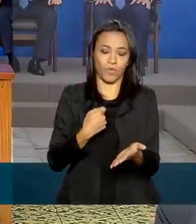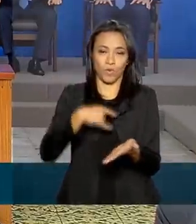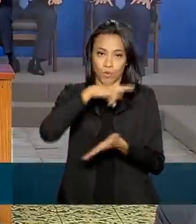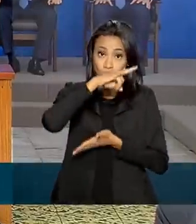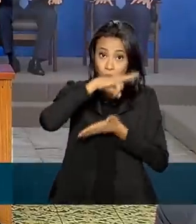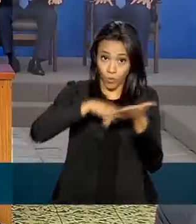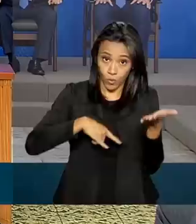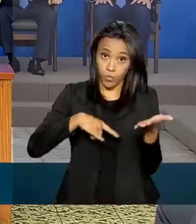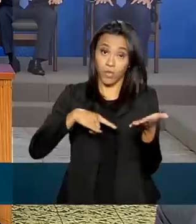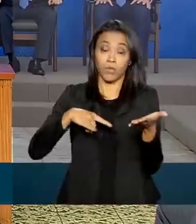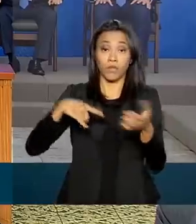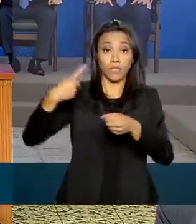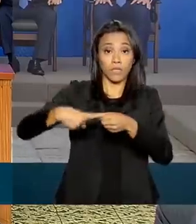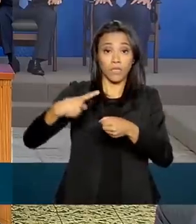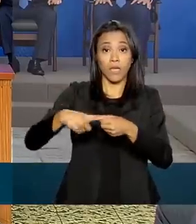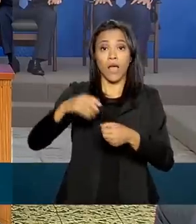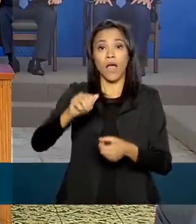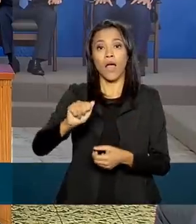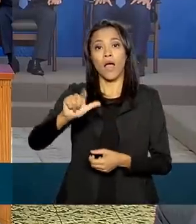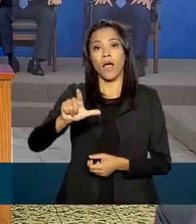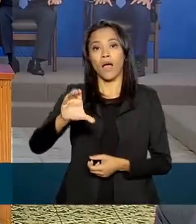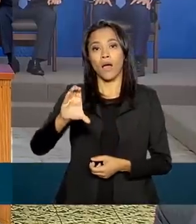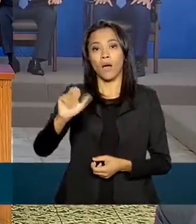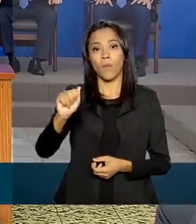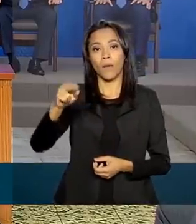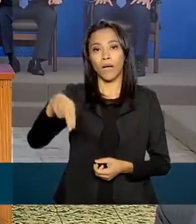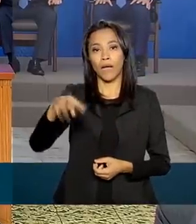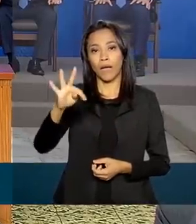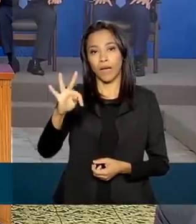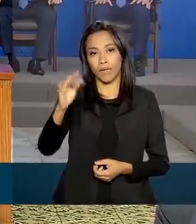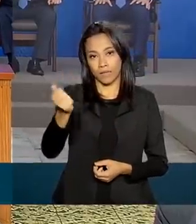excelência bem com a sua secretária brasileira